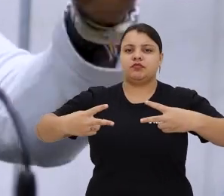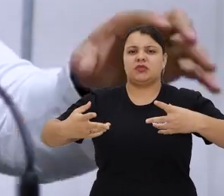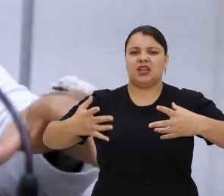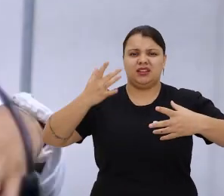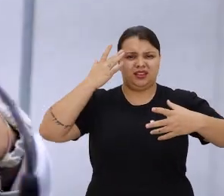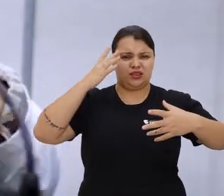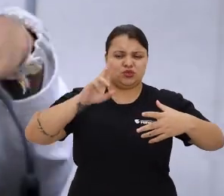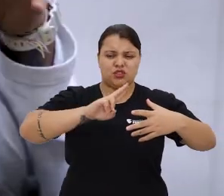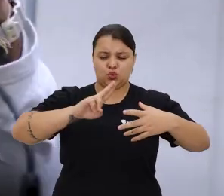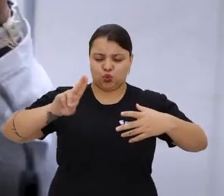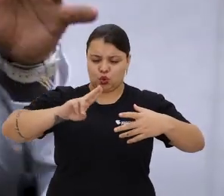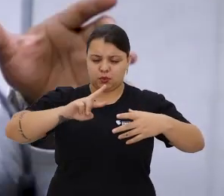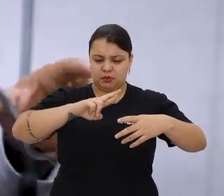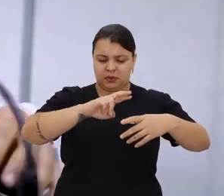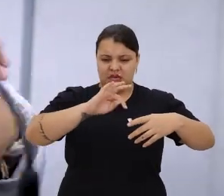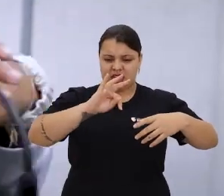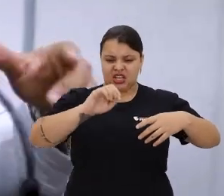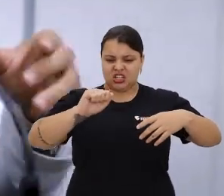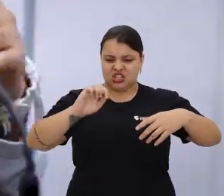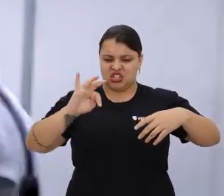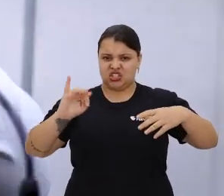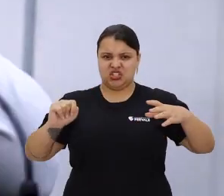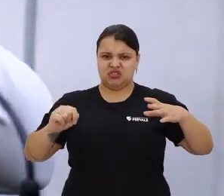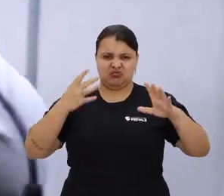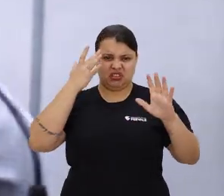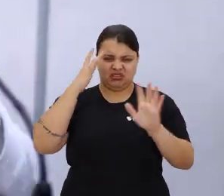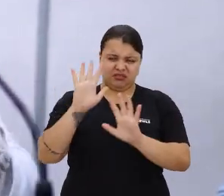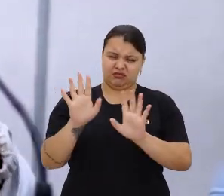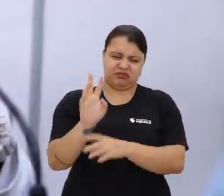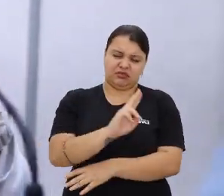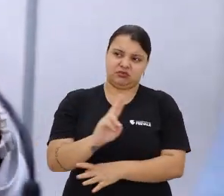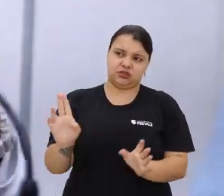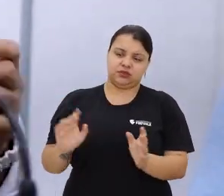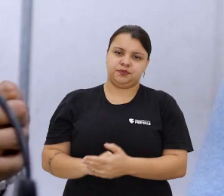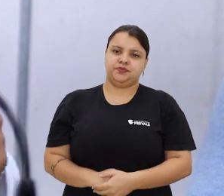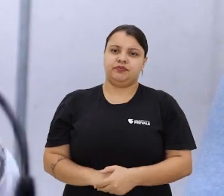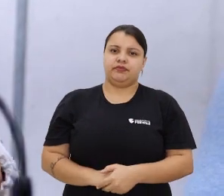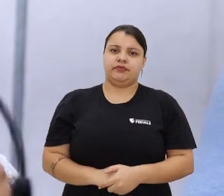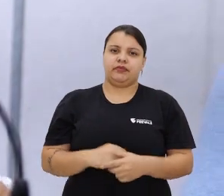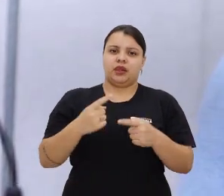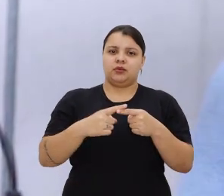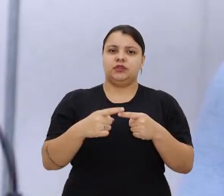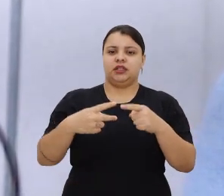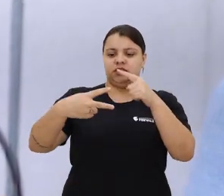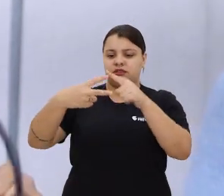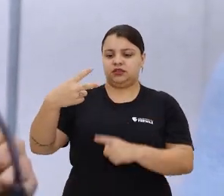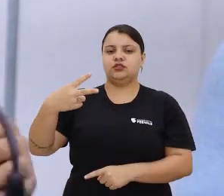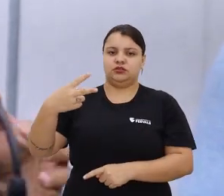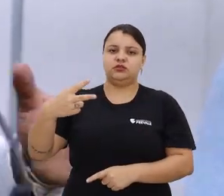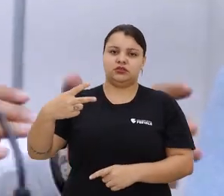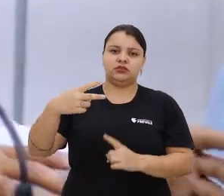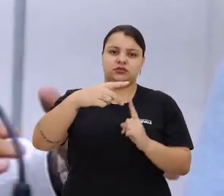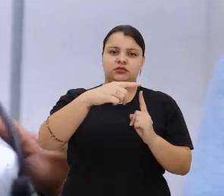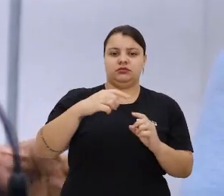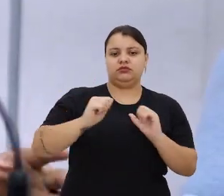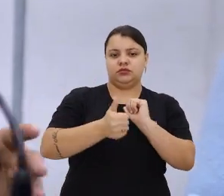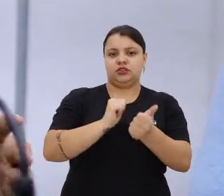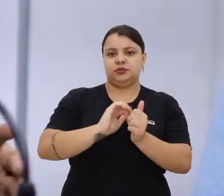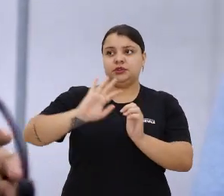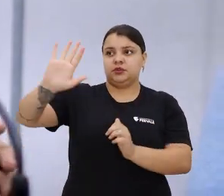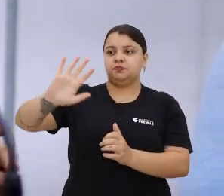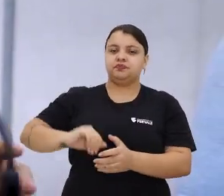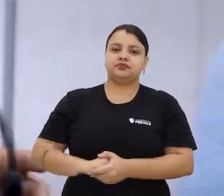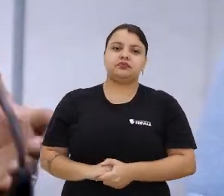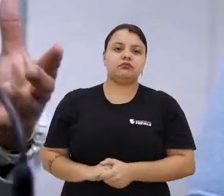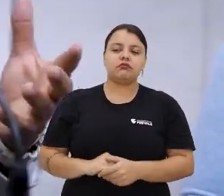o clássico do Radit, porque eles têm o nome dos clássicos deles ali, porque eram os dois times da Serra, o Esportivo e o Veranópolis, para fazer o melhor trabalho